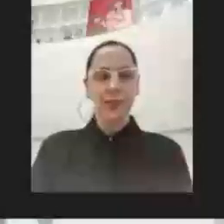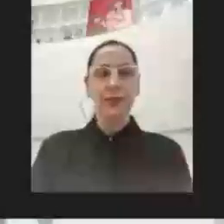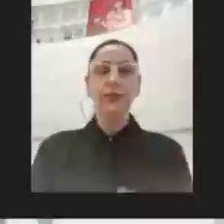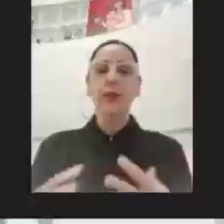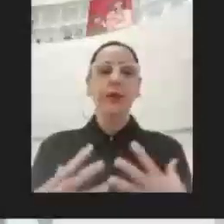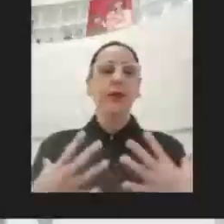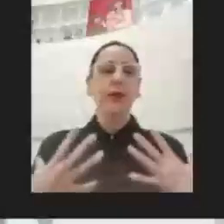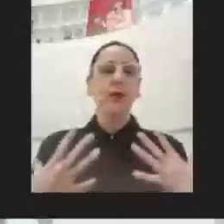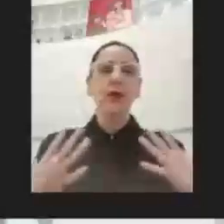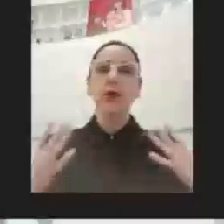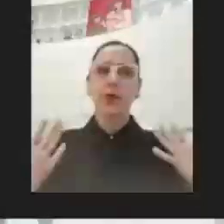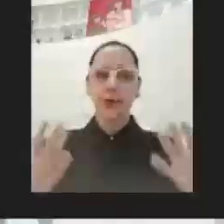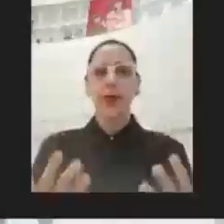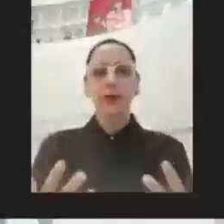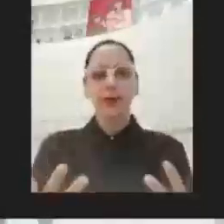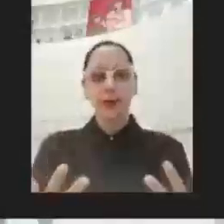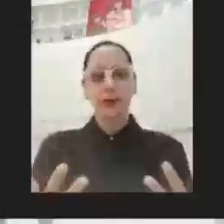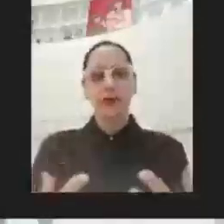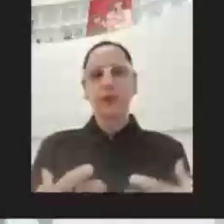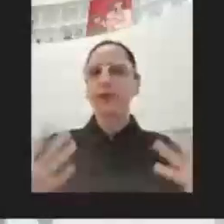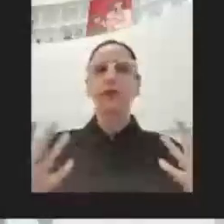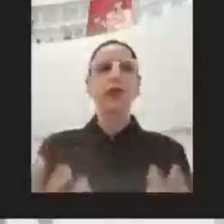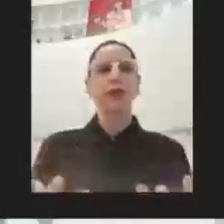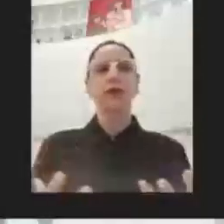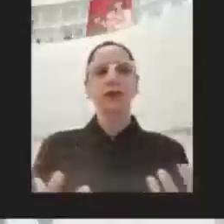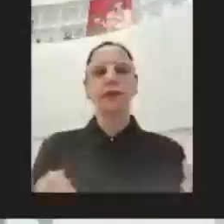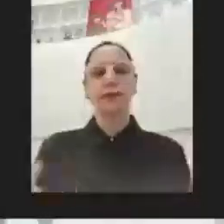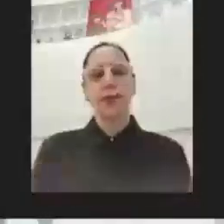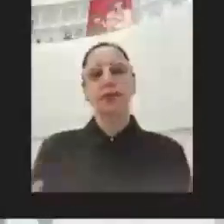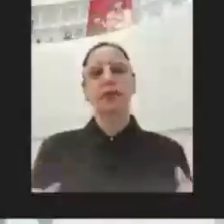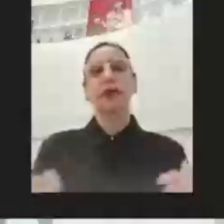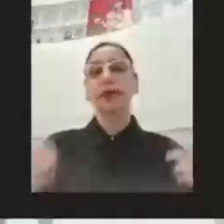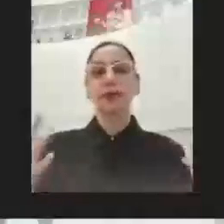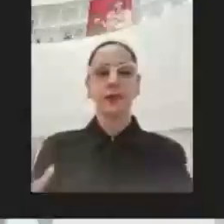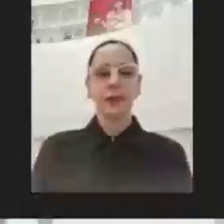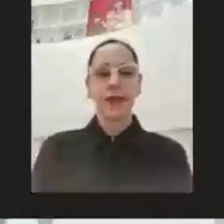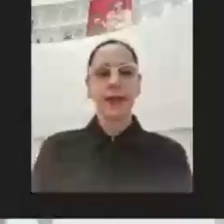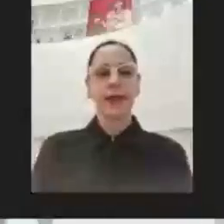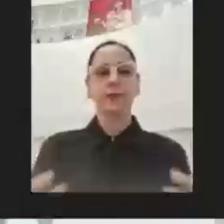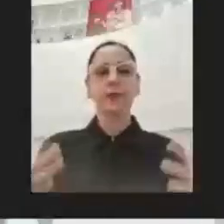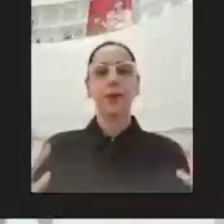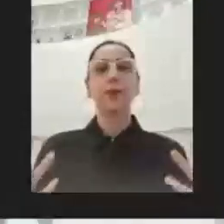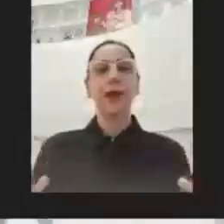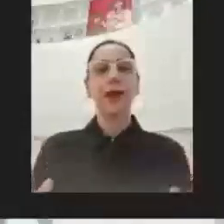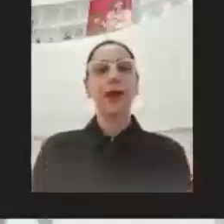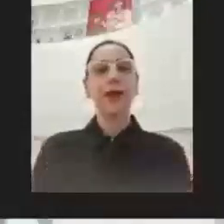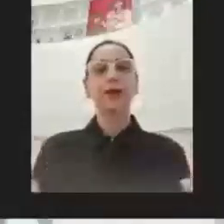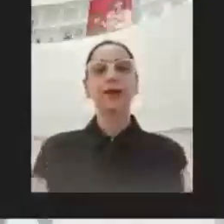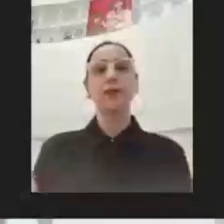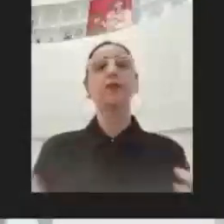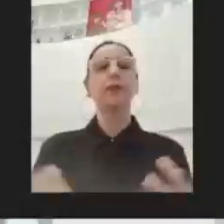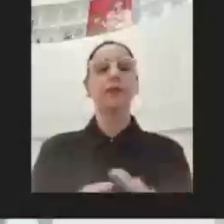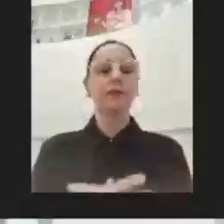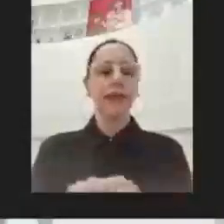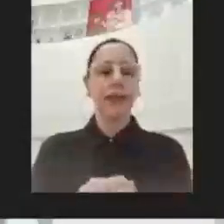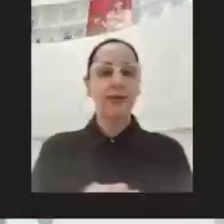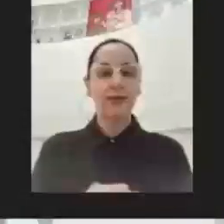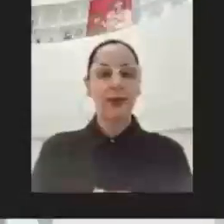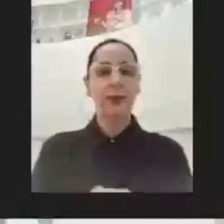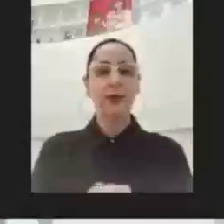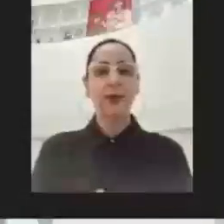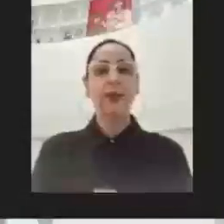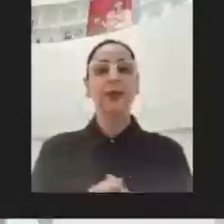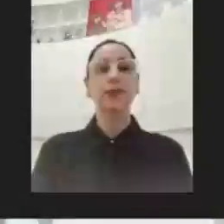no pré-natal para essa gestante que é difícil simular um atendimento, ensinar eles, preparar eles